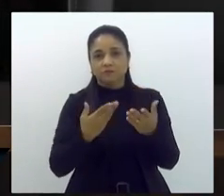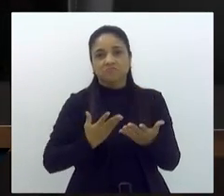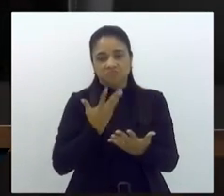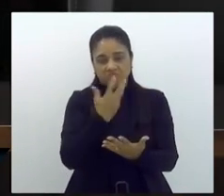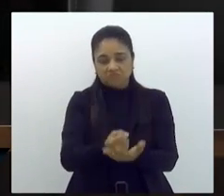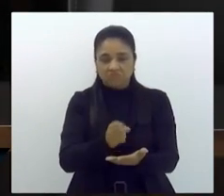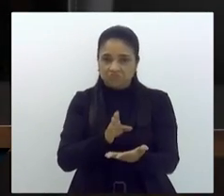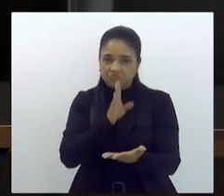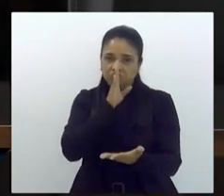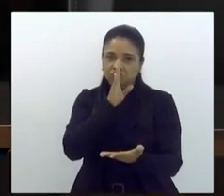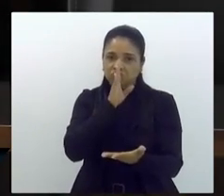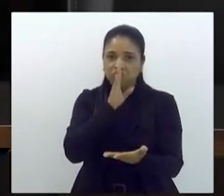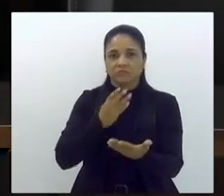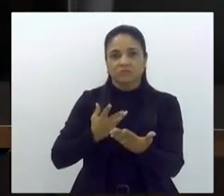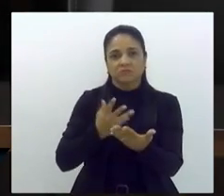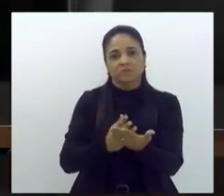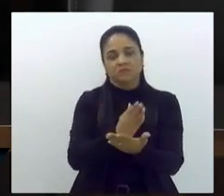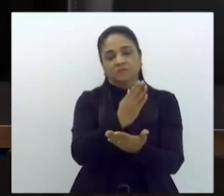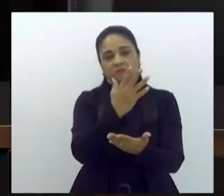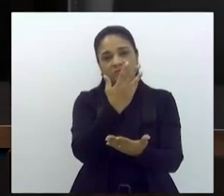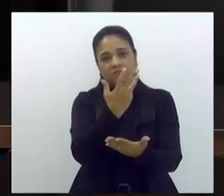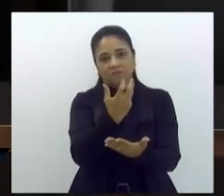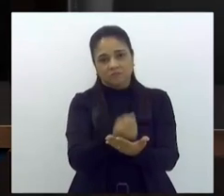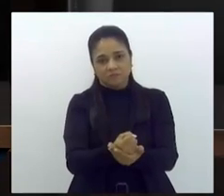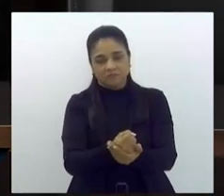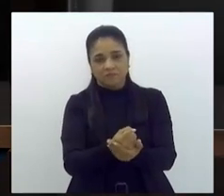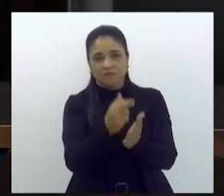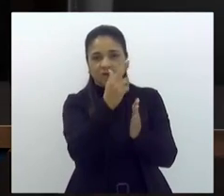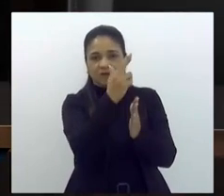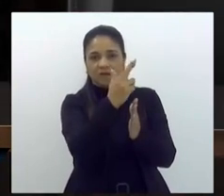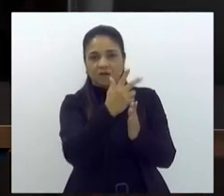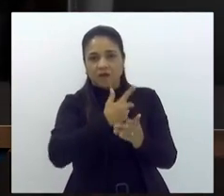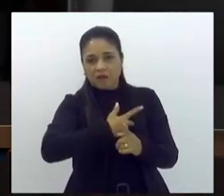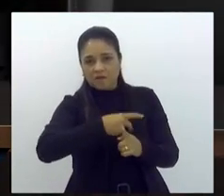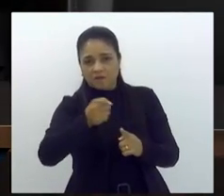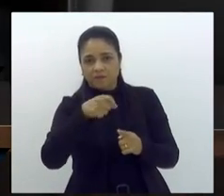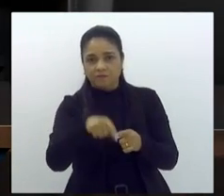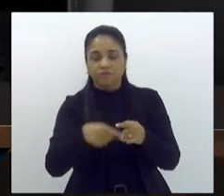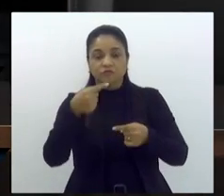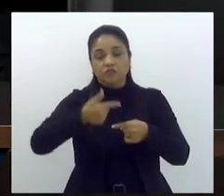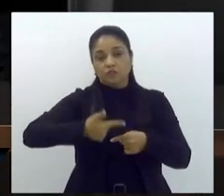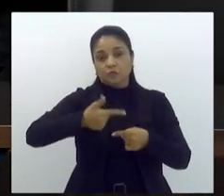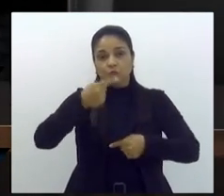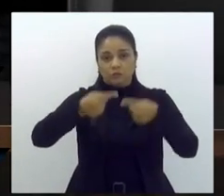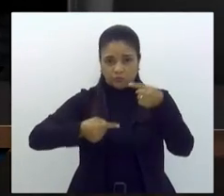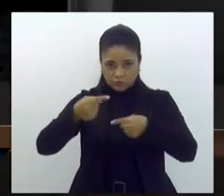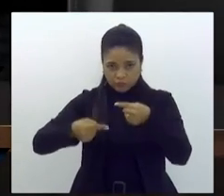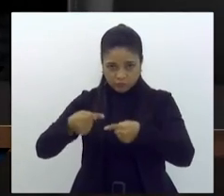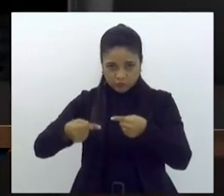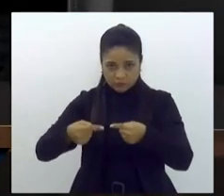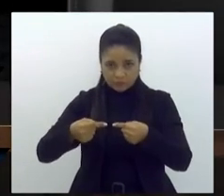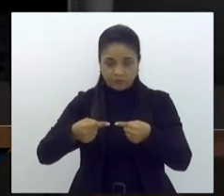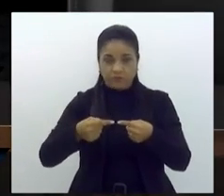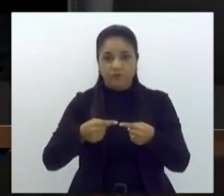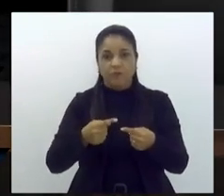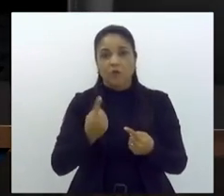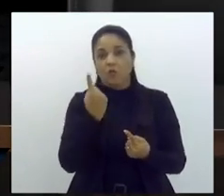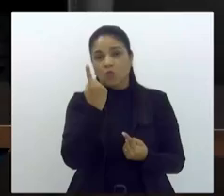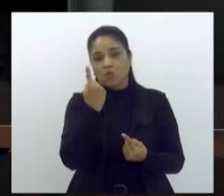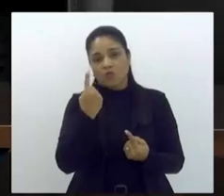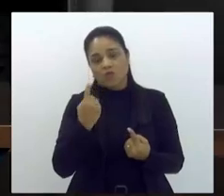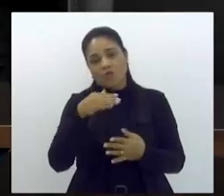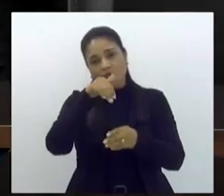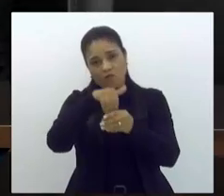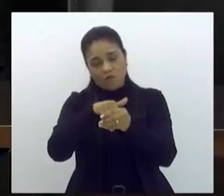Como estão aprovado vai a redação do vencido para a segunda discussão com voto contrário